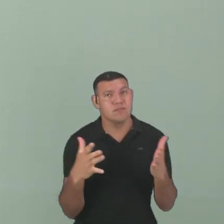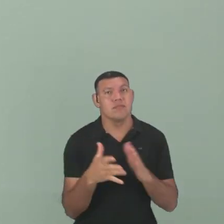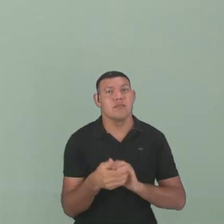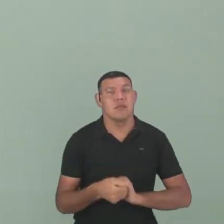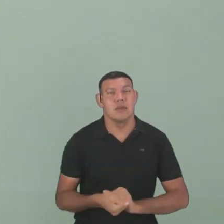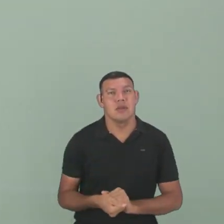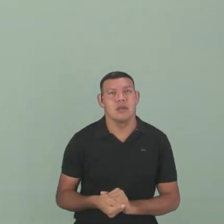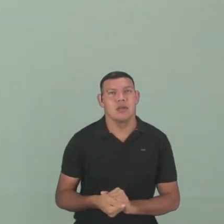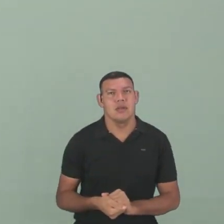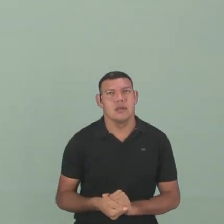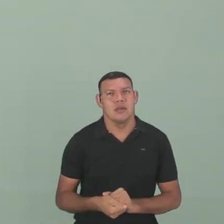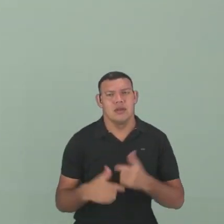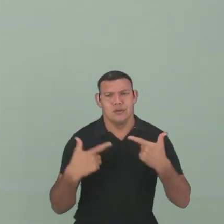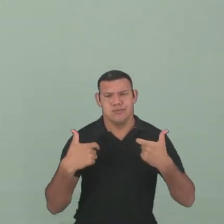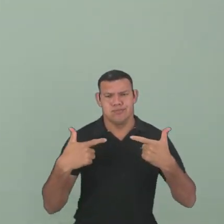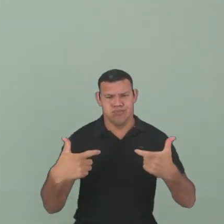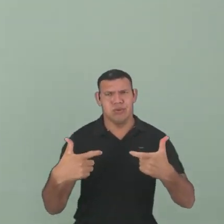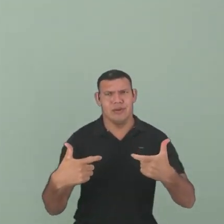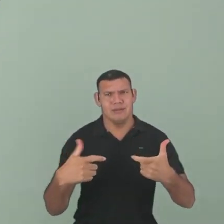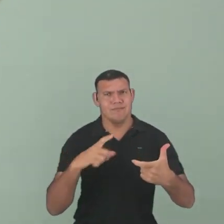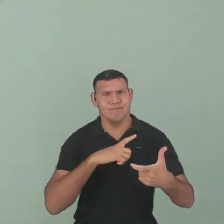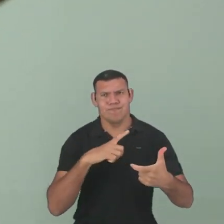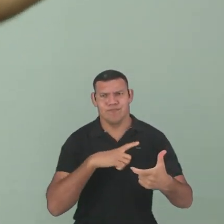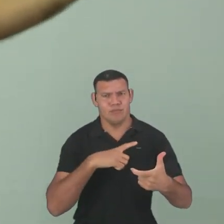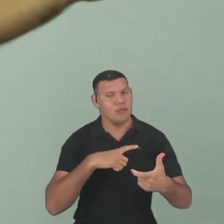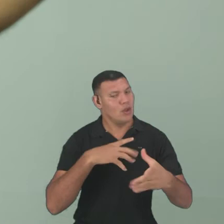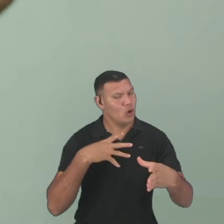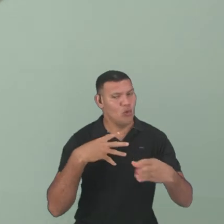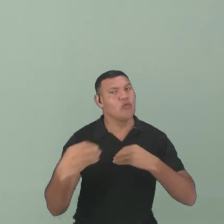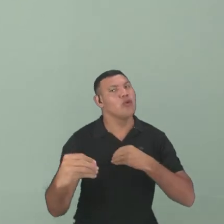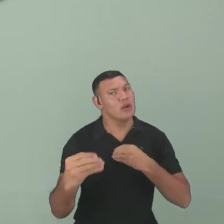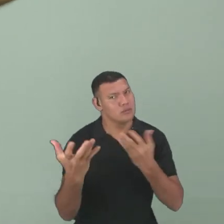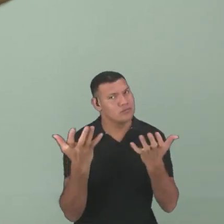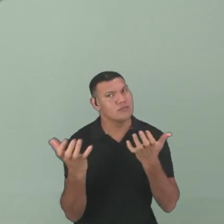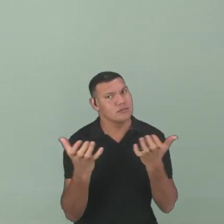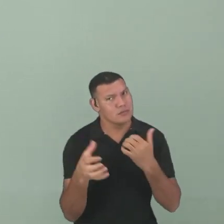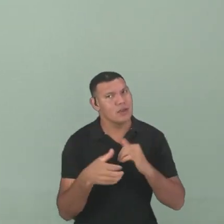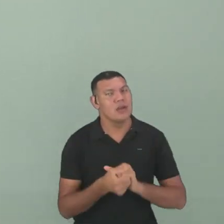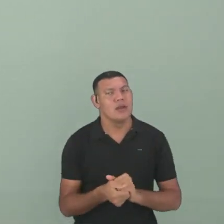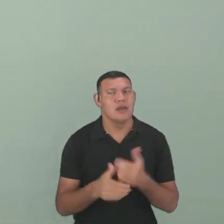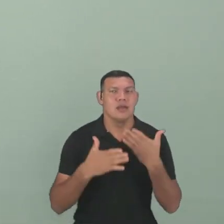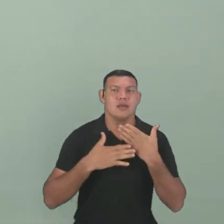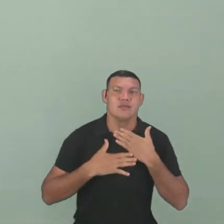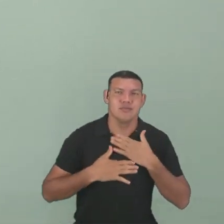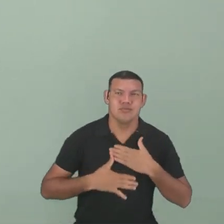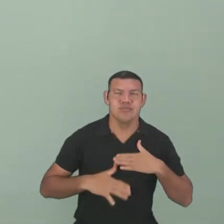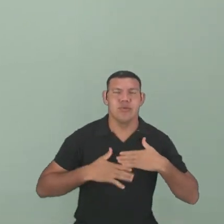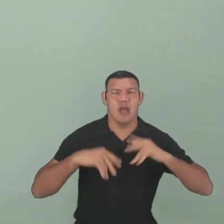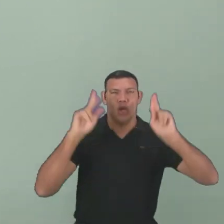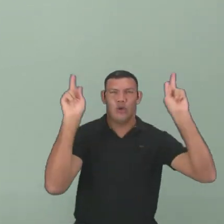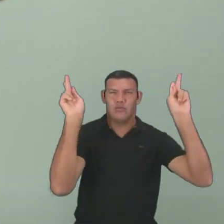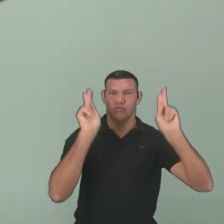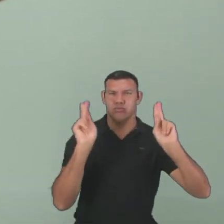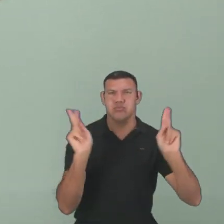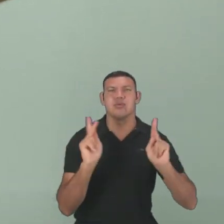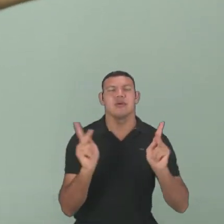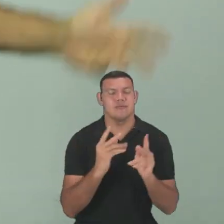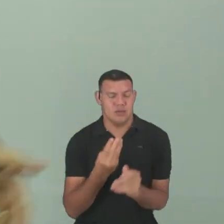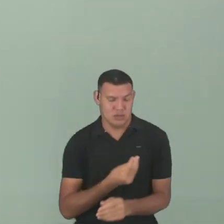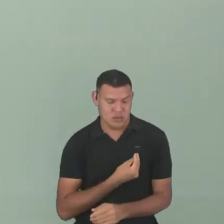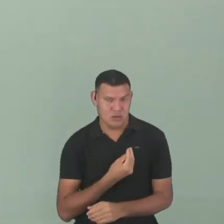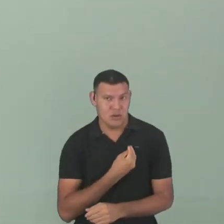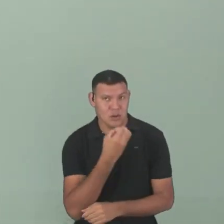vida, se você está numa guerra, você não quer ficar na guerra também, você quer ir atrás de um lugar que você tenha paz, tenha melhores condições de